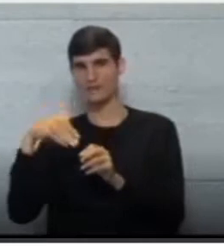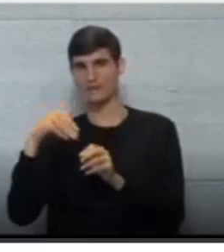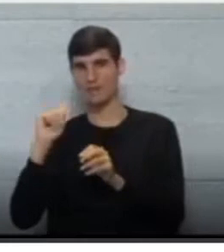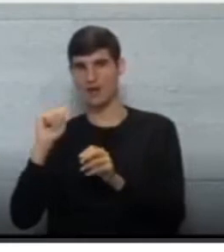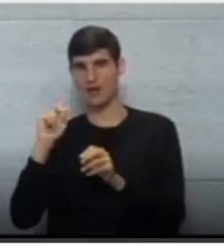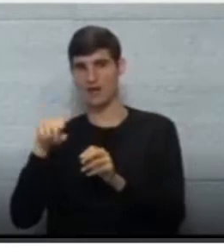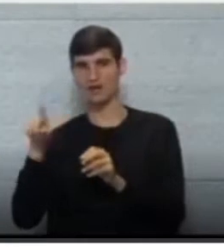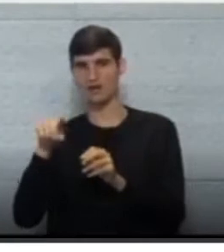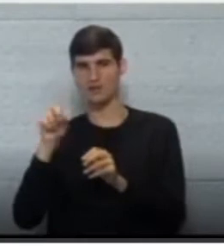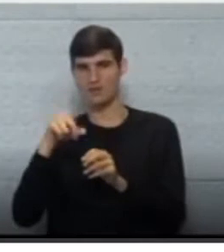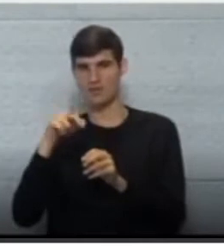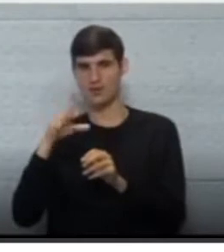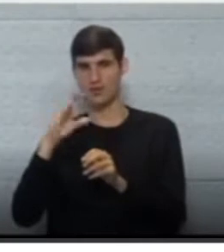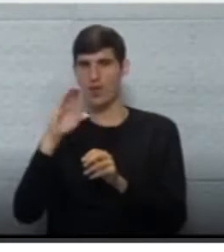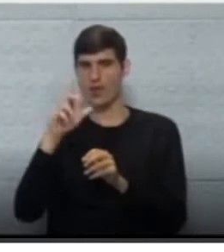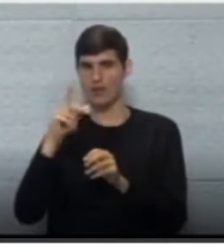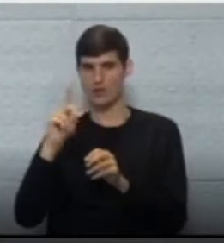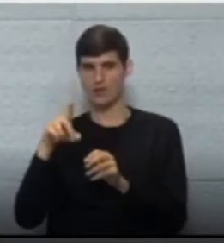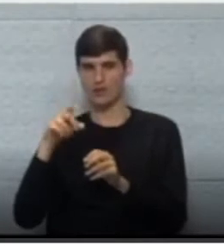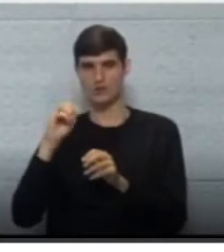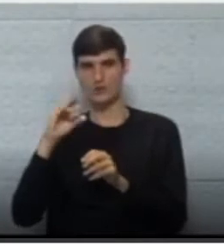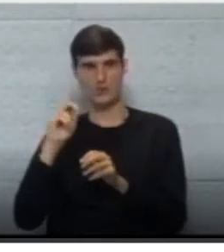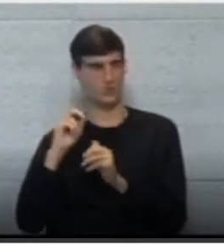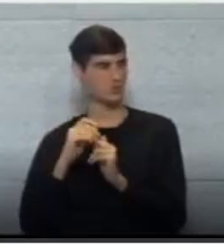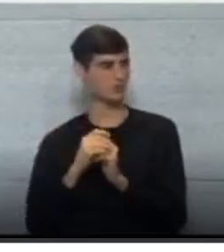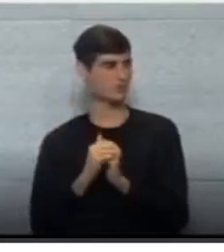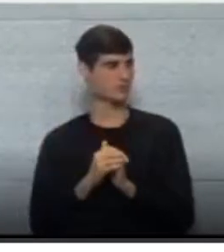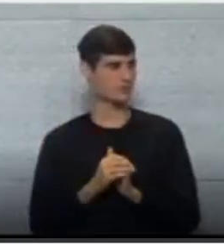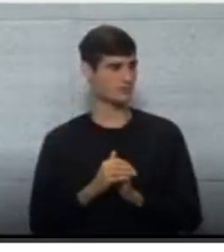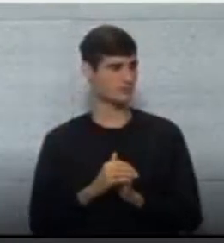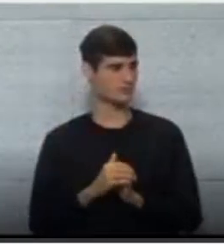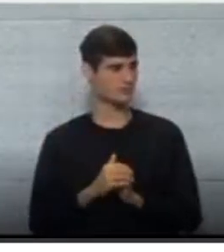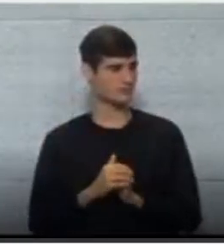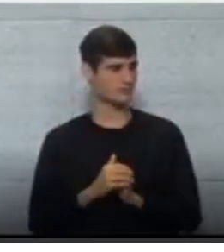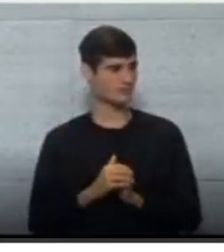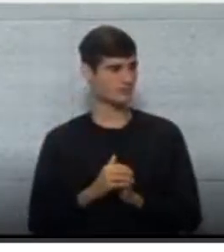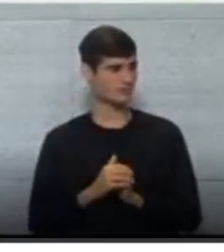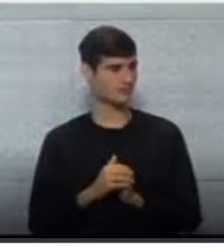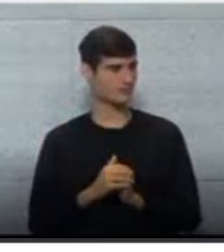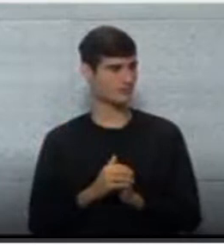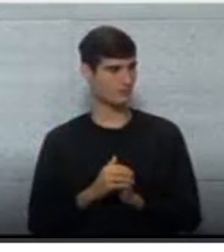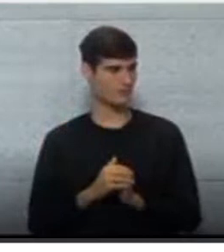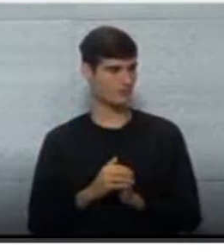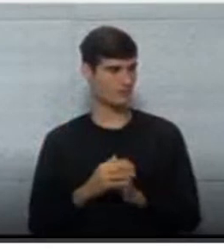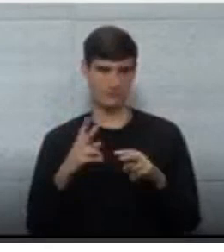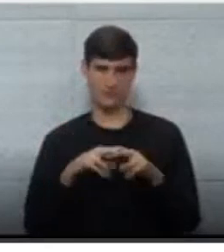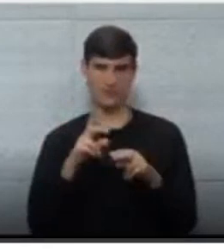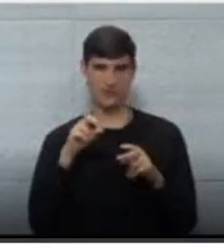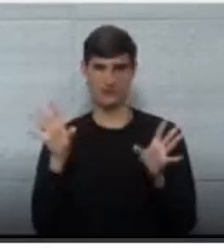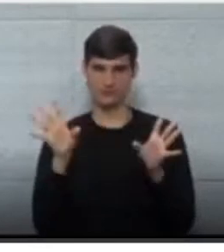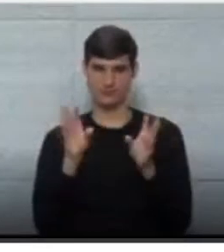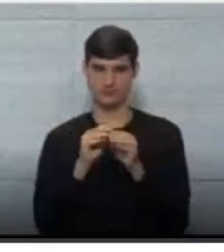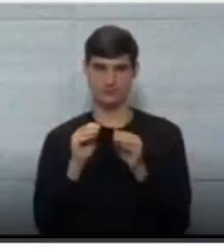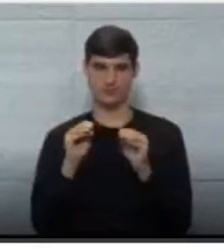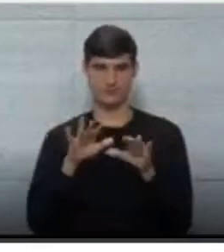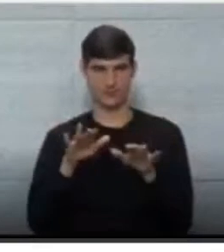essa concentração, essa quantidade de plasma pode ser variada, mas de preferência nessa concentração para que haja